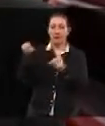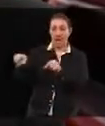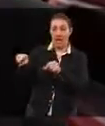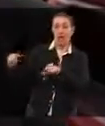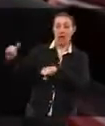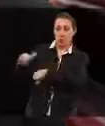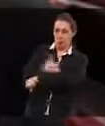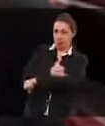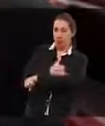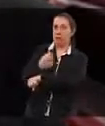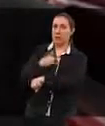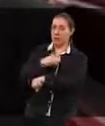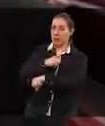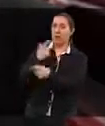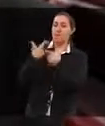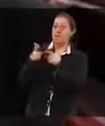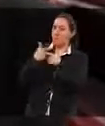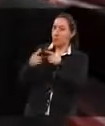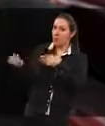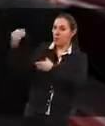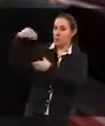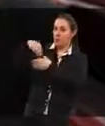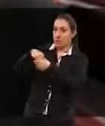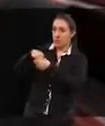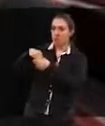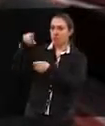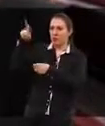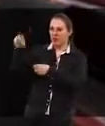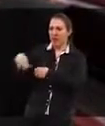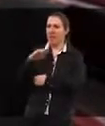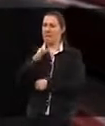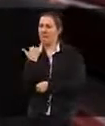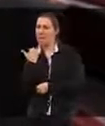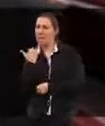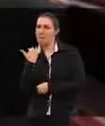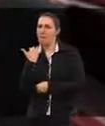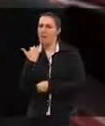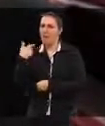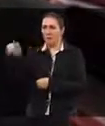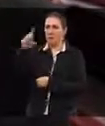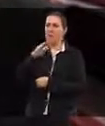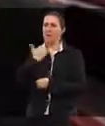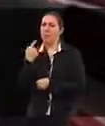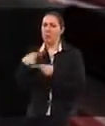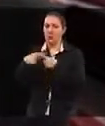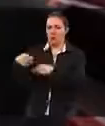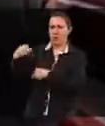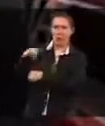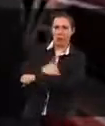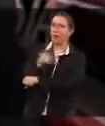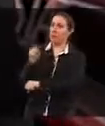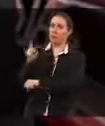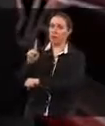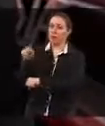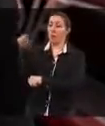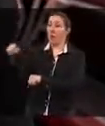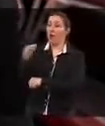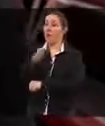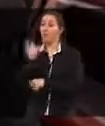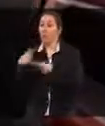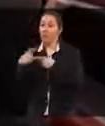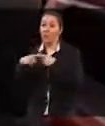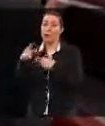a obesidade, as pessoas não morrem porque elas estão obesas propriamente dita, elas morrem por complicações causadas